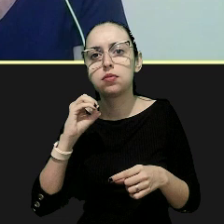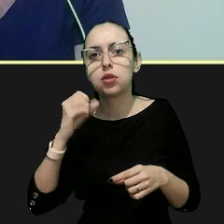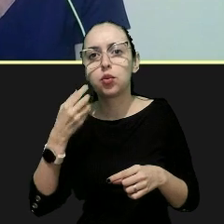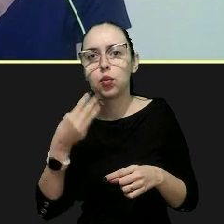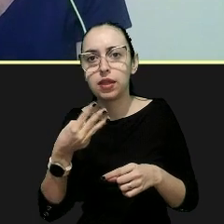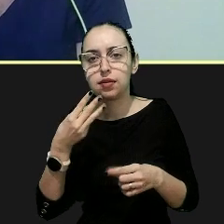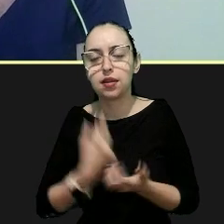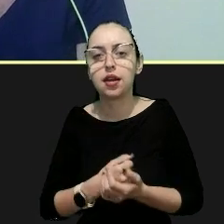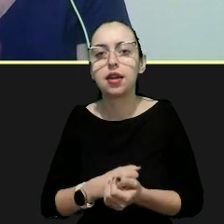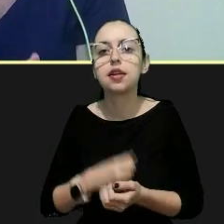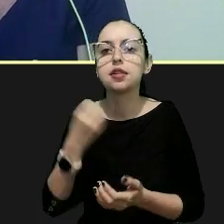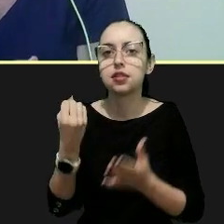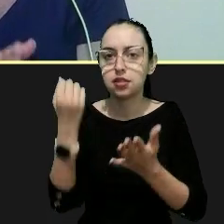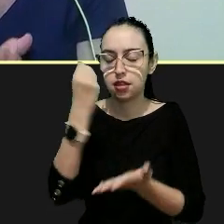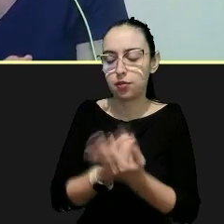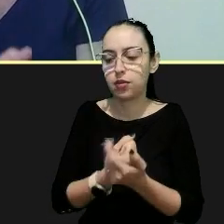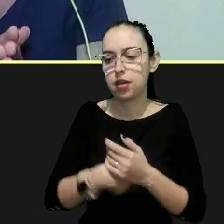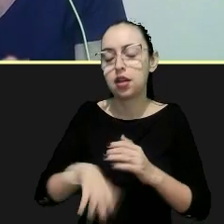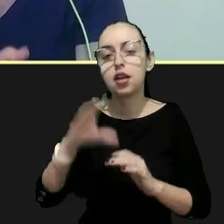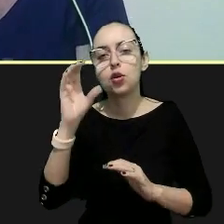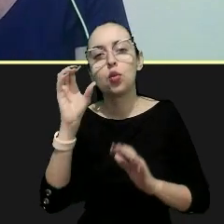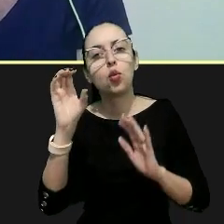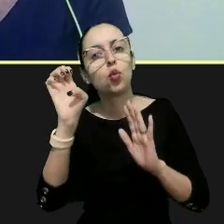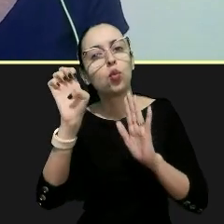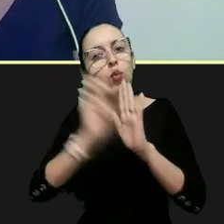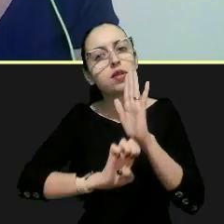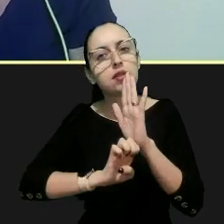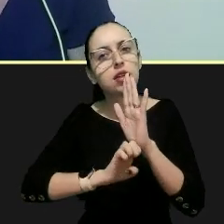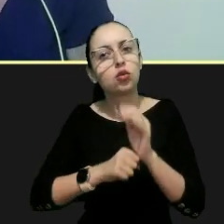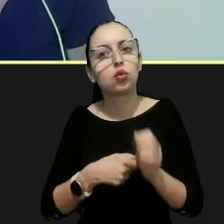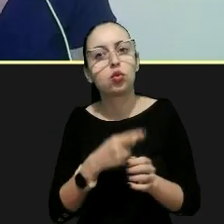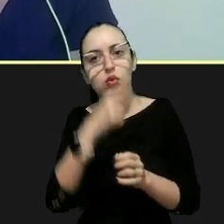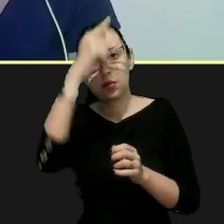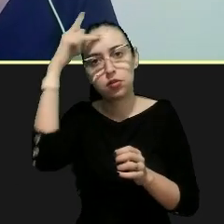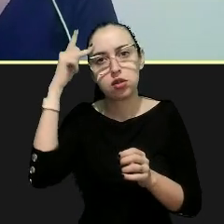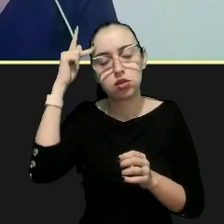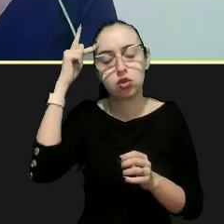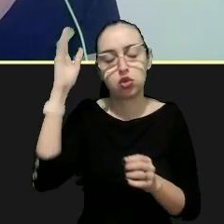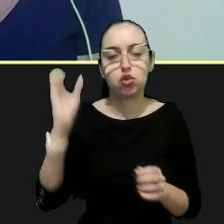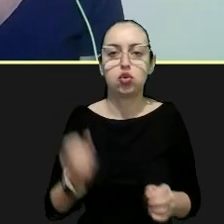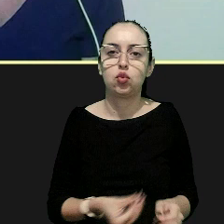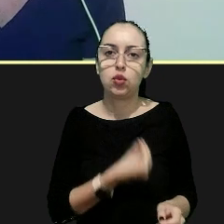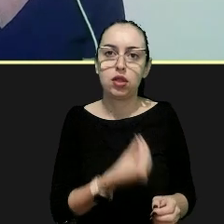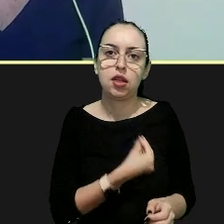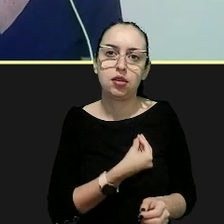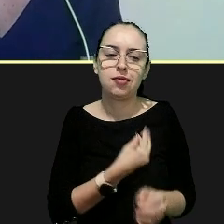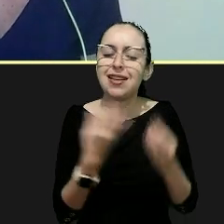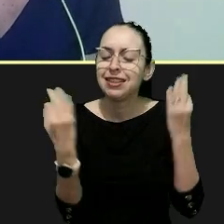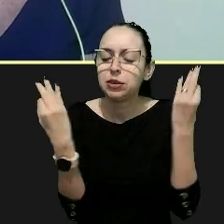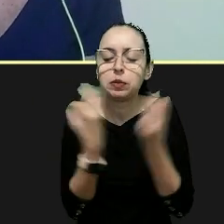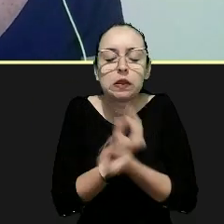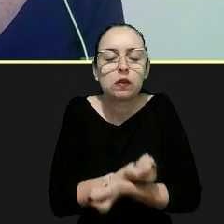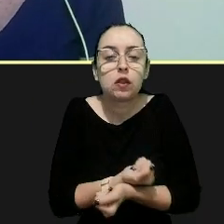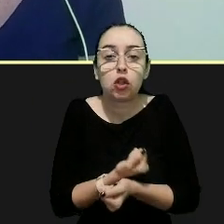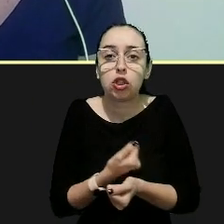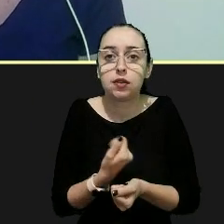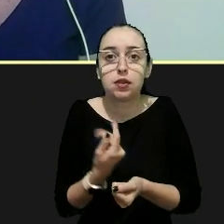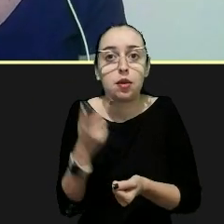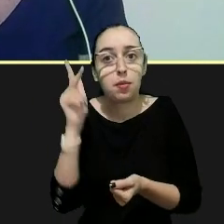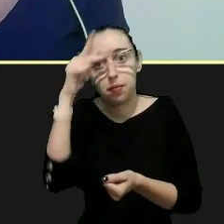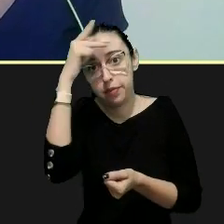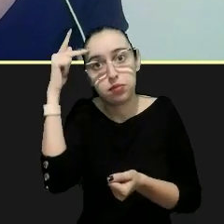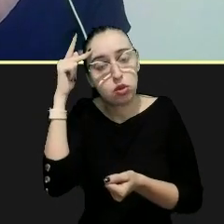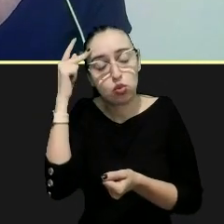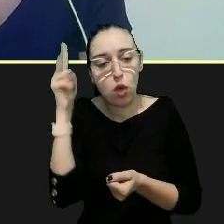2003 foi aprovado o Estatuto da Pessoa Idosa, que é maravilhoso. Quem não leu, eu recomendo,